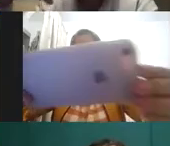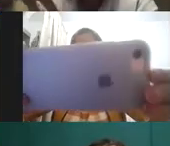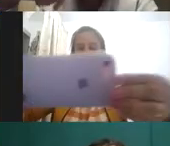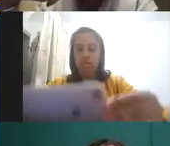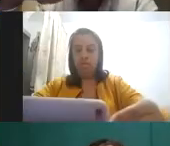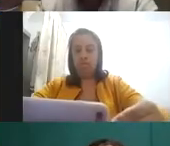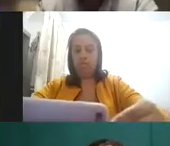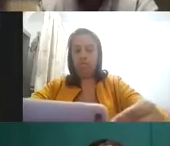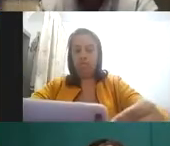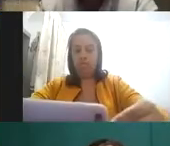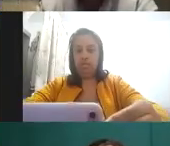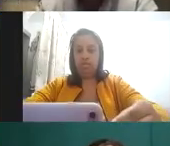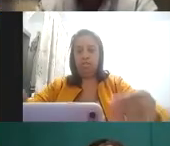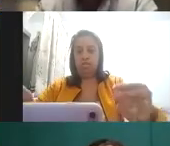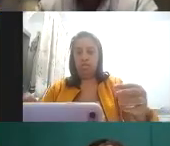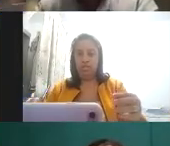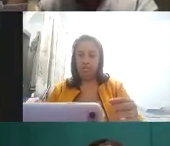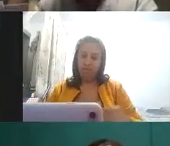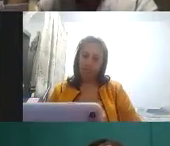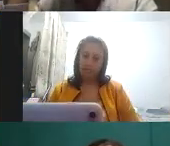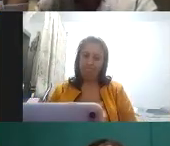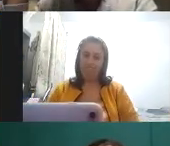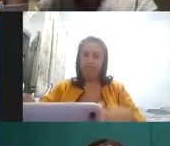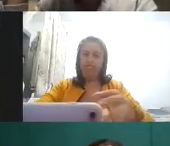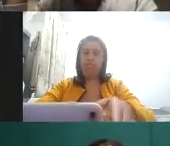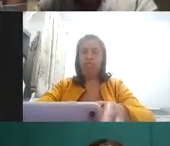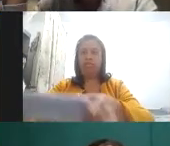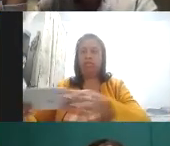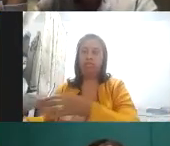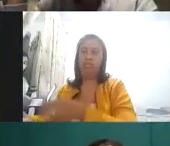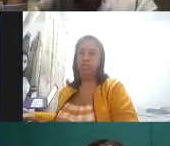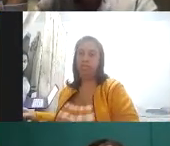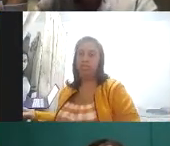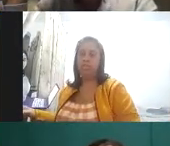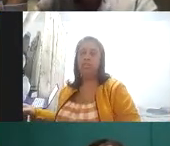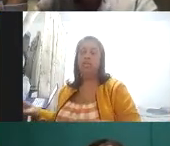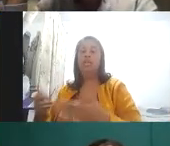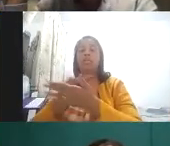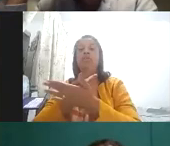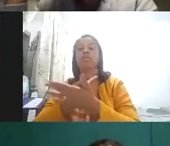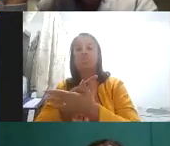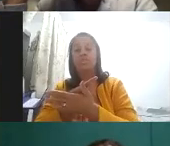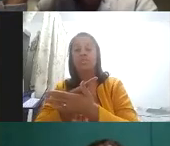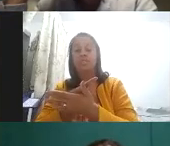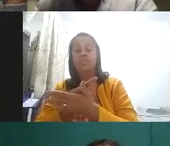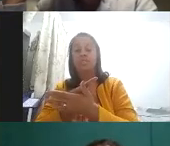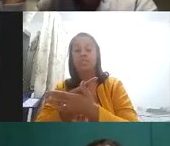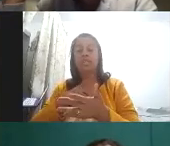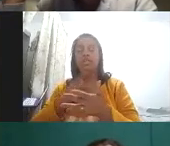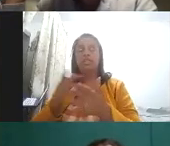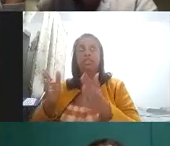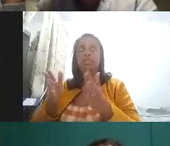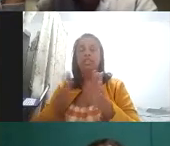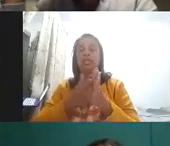ter mais estresse, que vai levando, então, a processos de degeneração do disco intervertebral. É muito comum, é